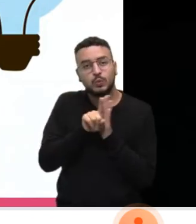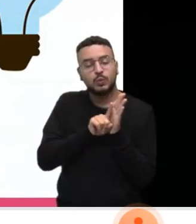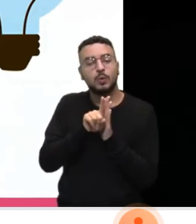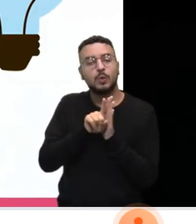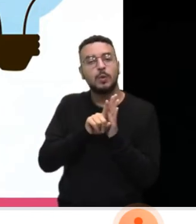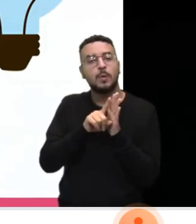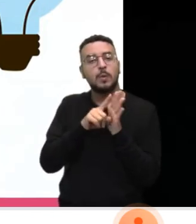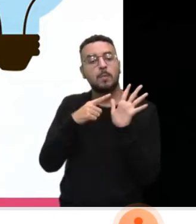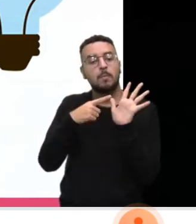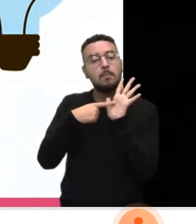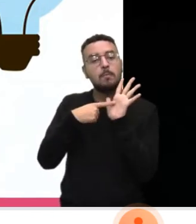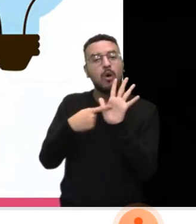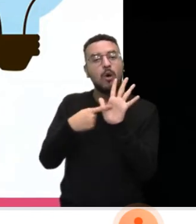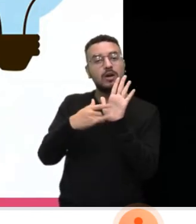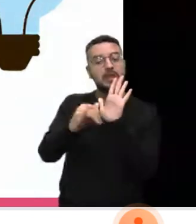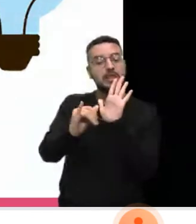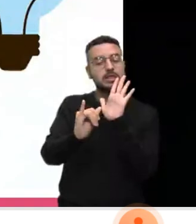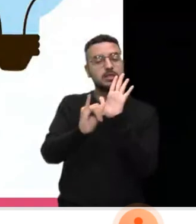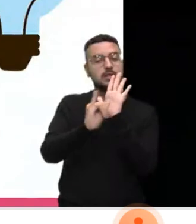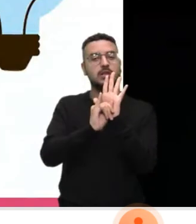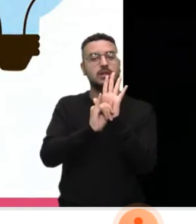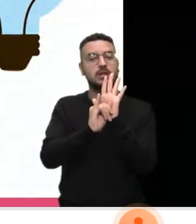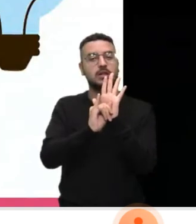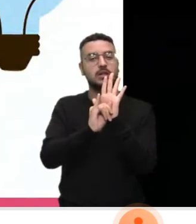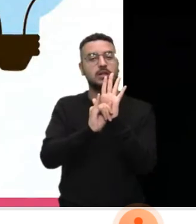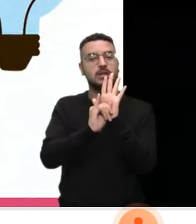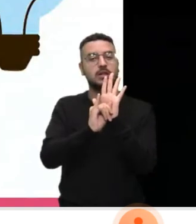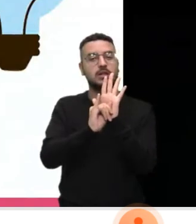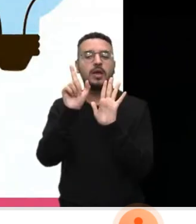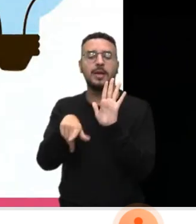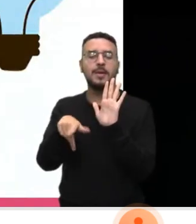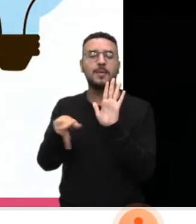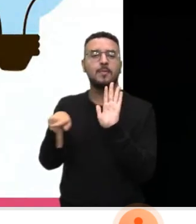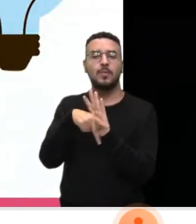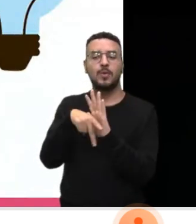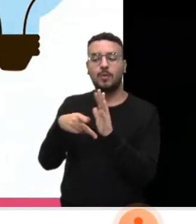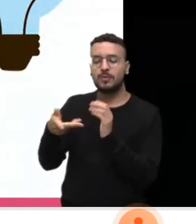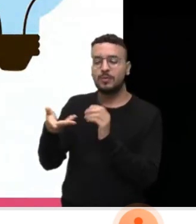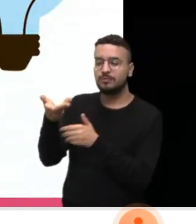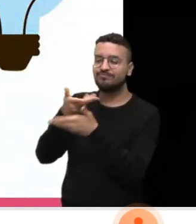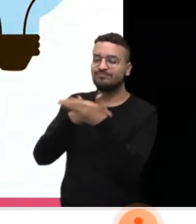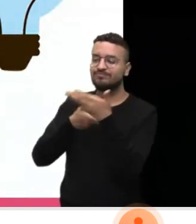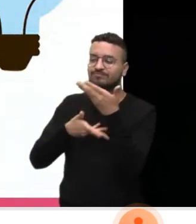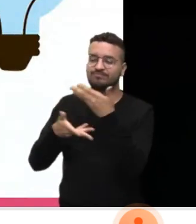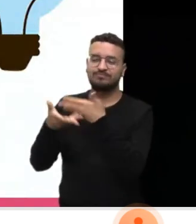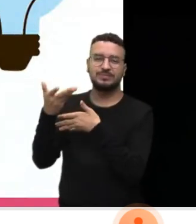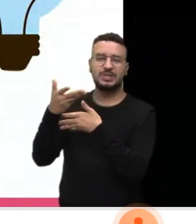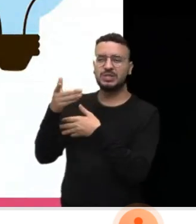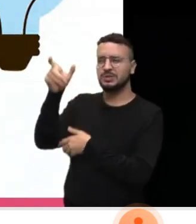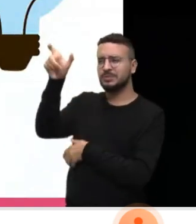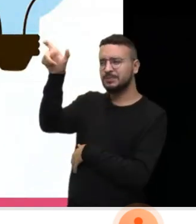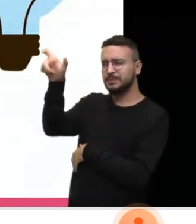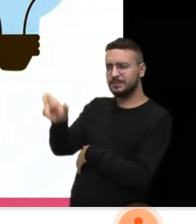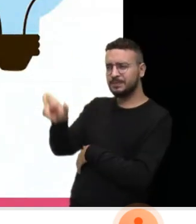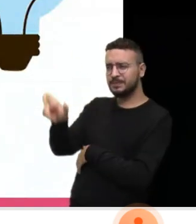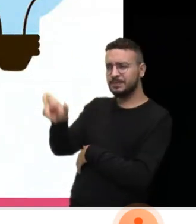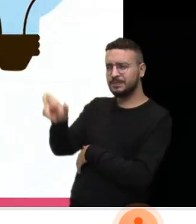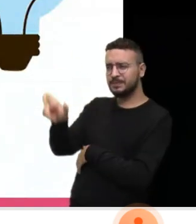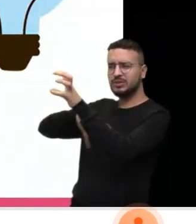relação que ele tem quanto ao sujeito que é o ouvinte, a sua relação com a Libras, a importância